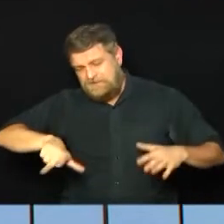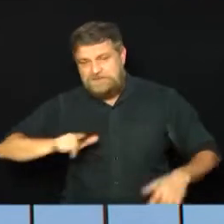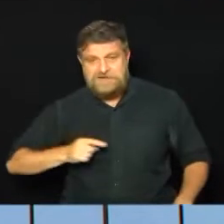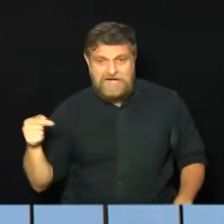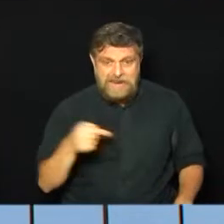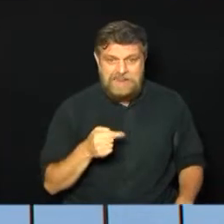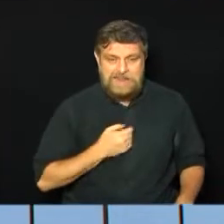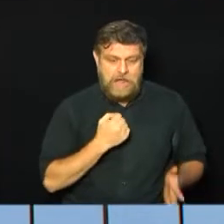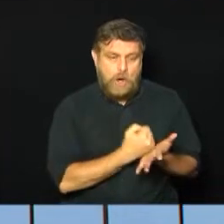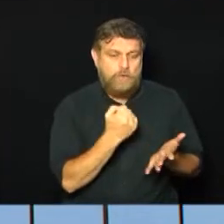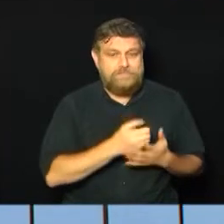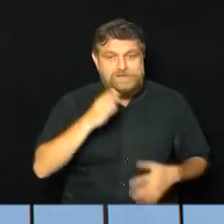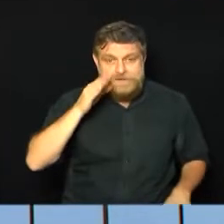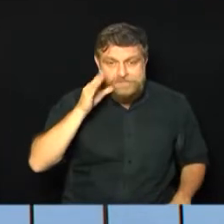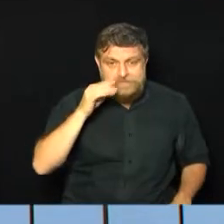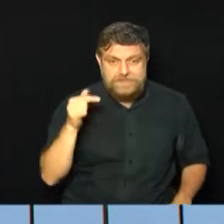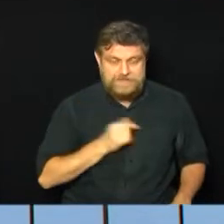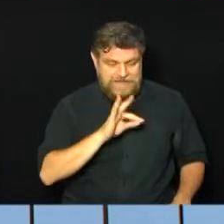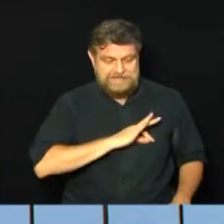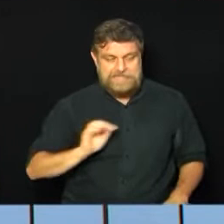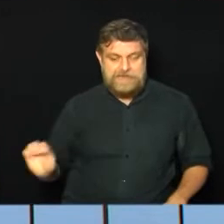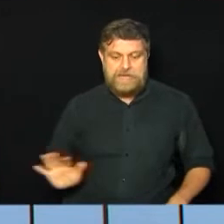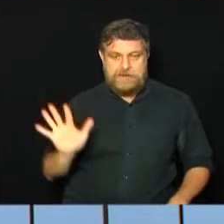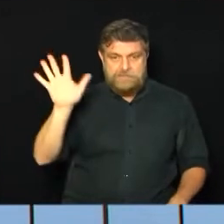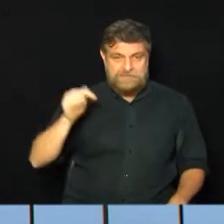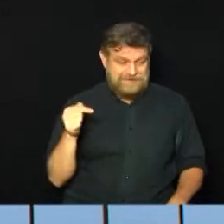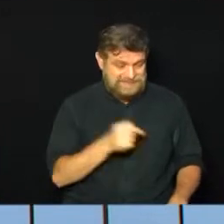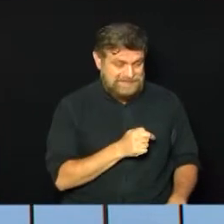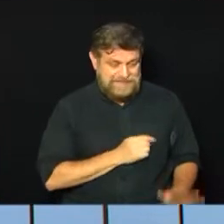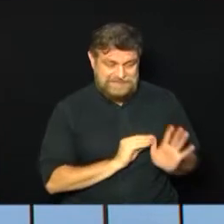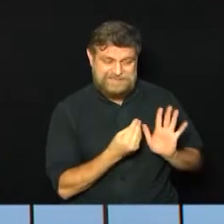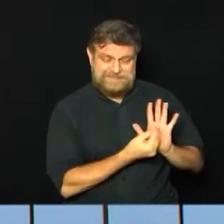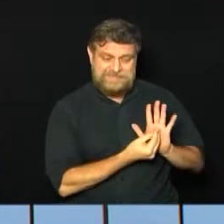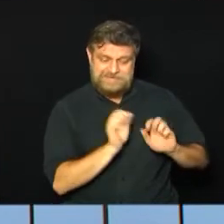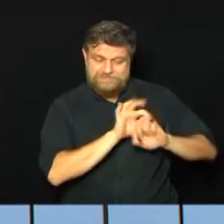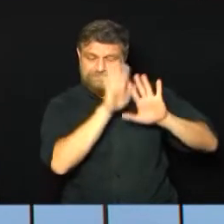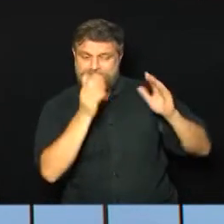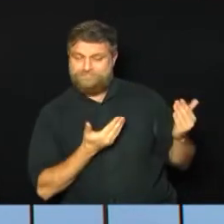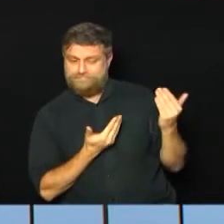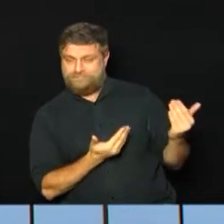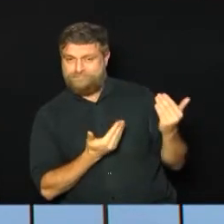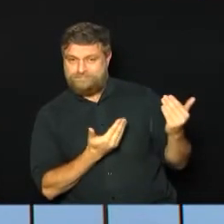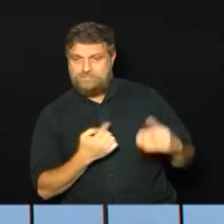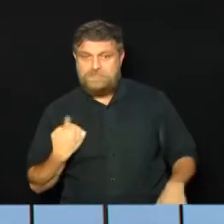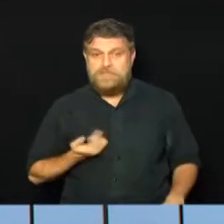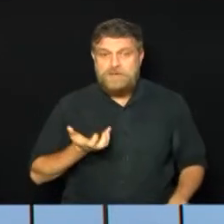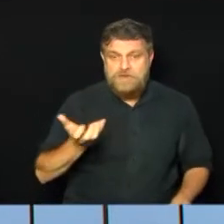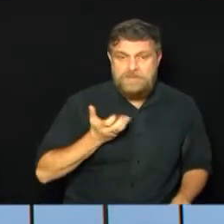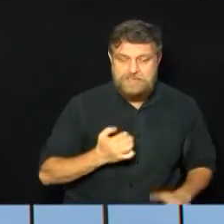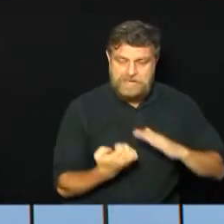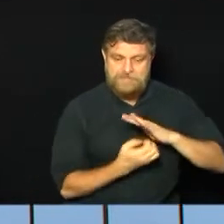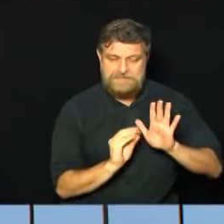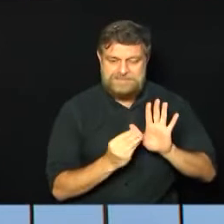emprego, você tem custos altos, salários altos, você tem falta de transparência. Então, a gente gostaria de pegar uma Sanasa, que é uma empresa